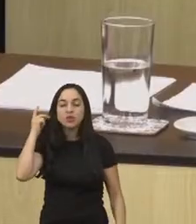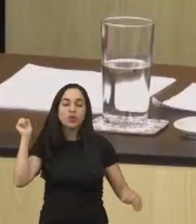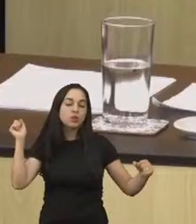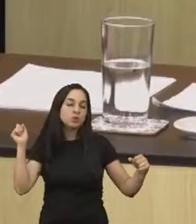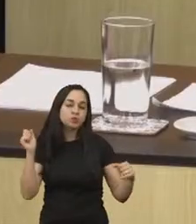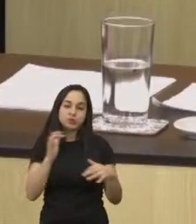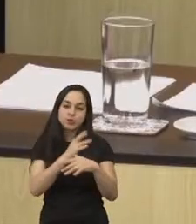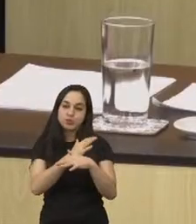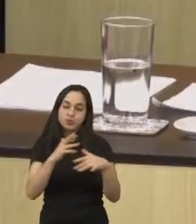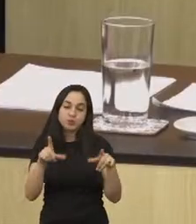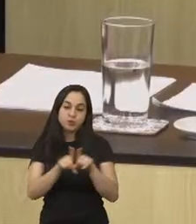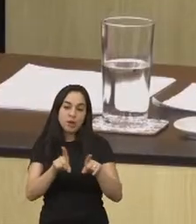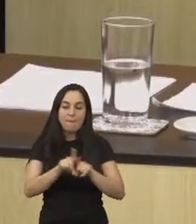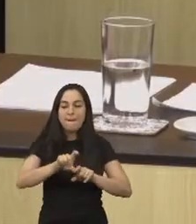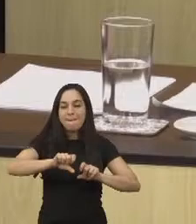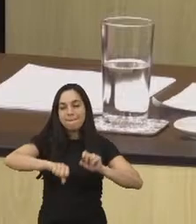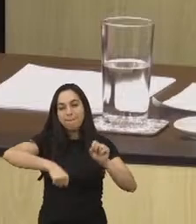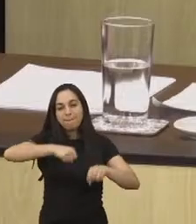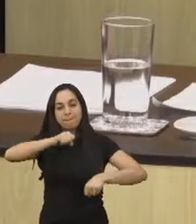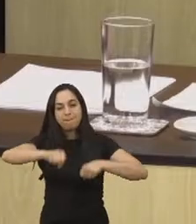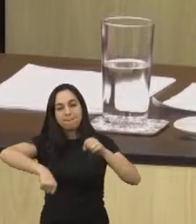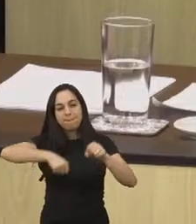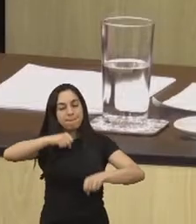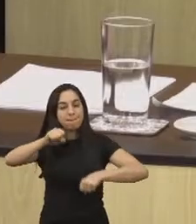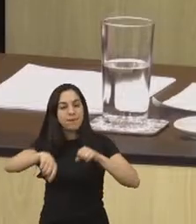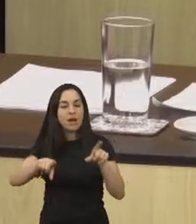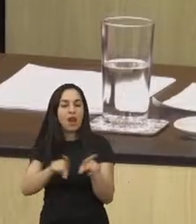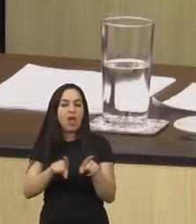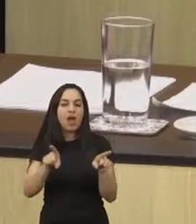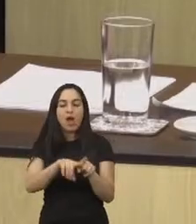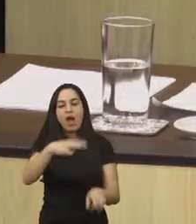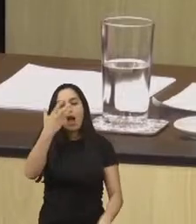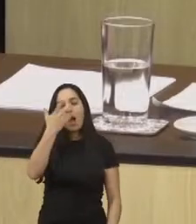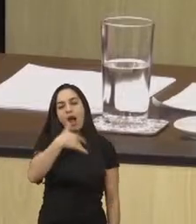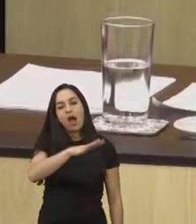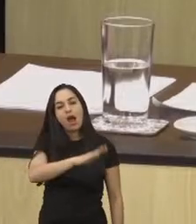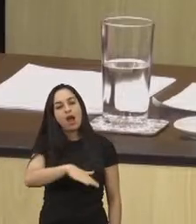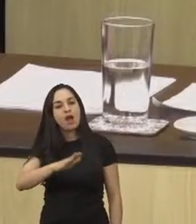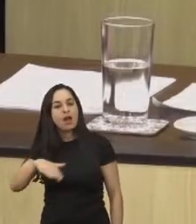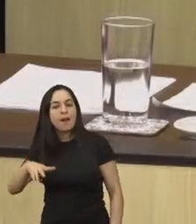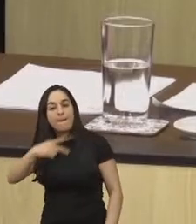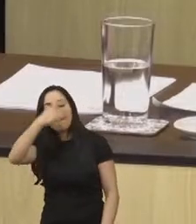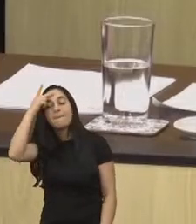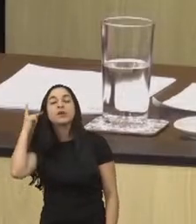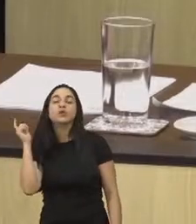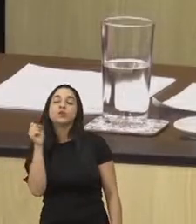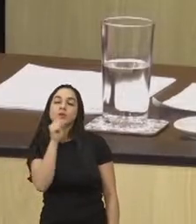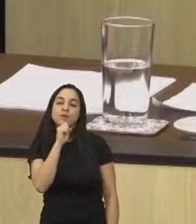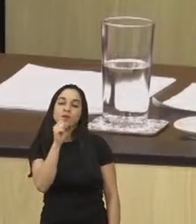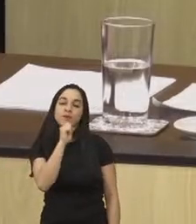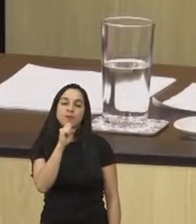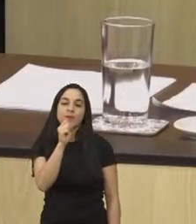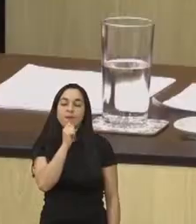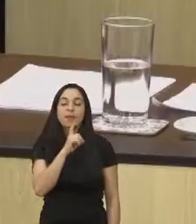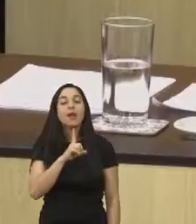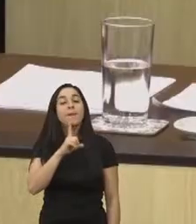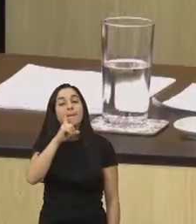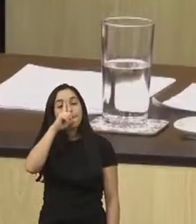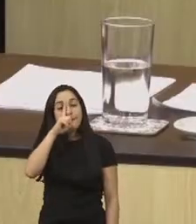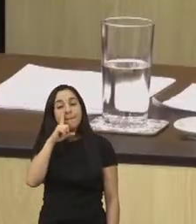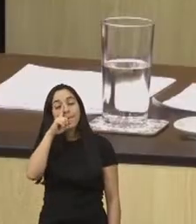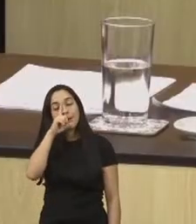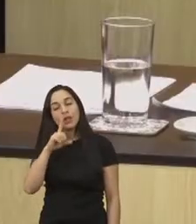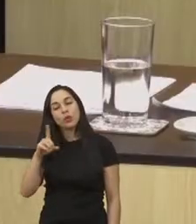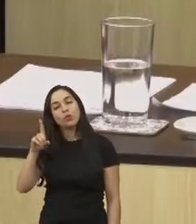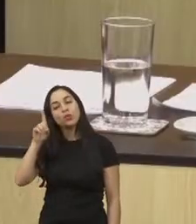e ciclistas, entre crianças e idosos, e considerando o grande risco que essas pessoas enfrentam